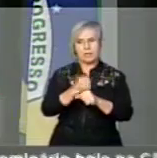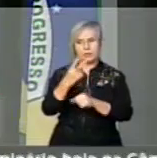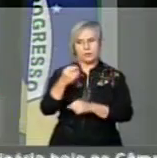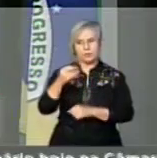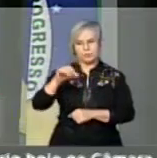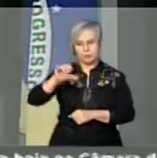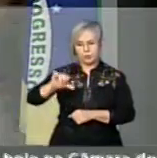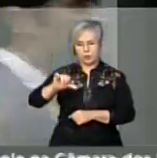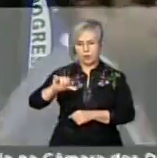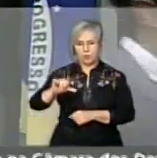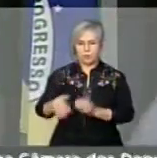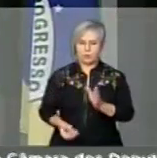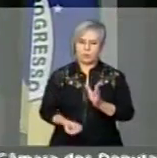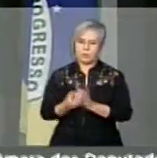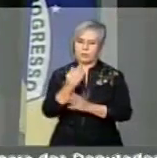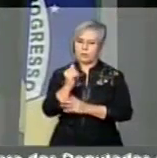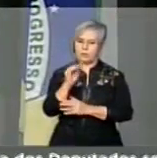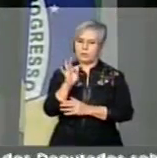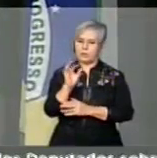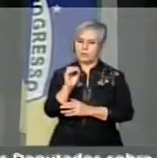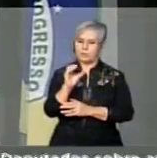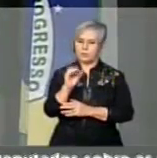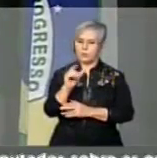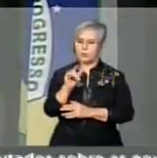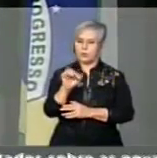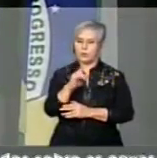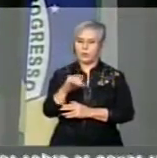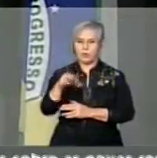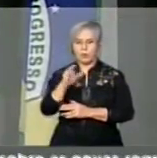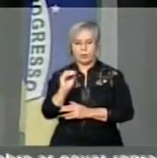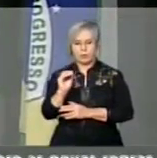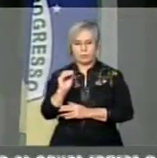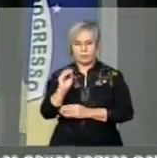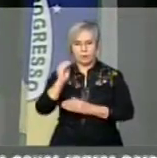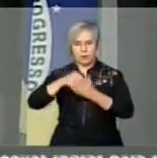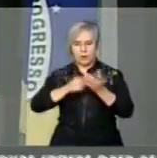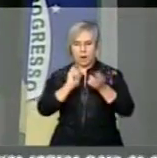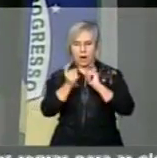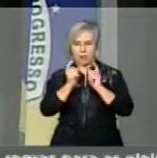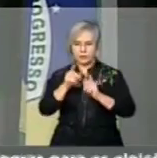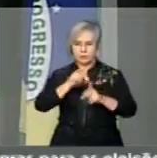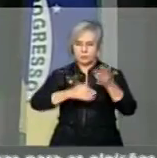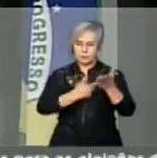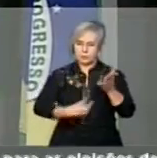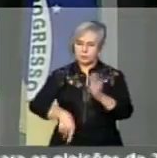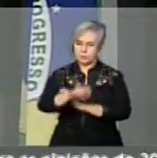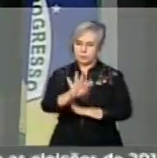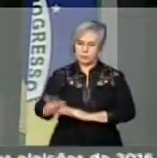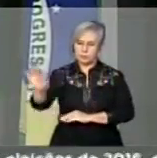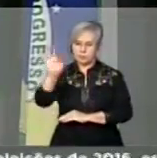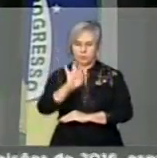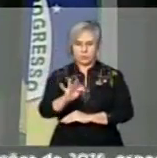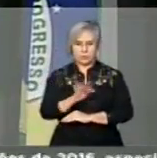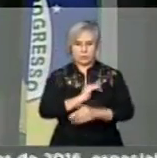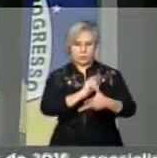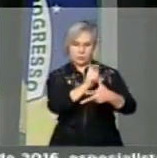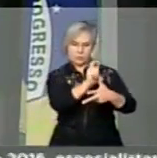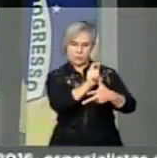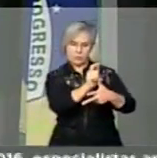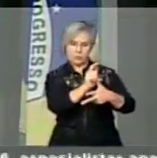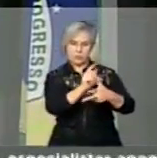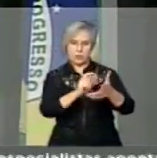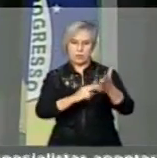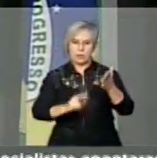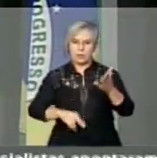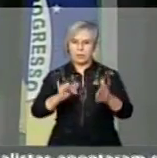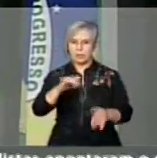que institui o ato olímpico no âmbito da administração pública federal. Autor, Poder Executivo. Relator, deputado Índio